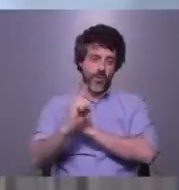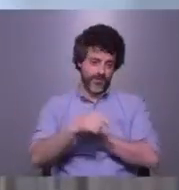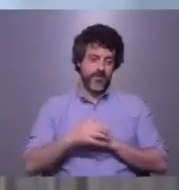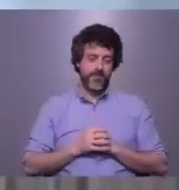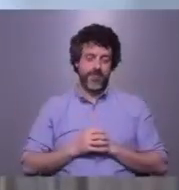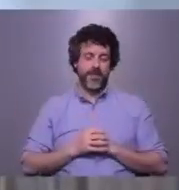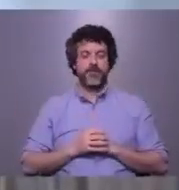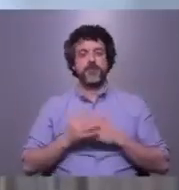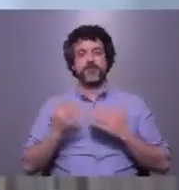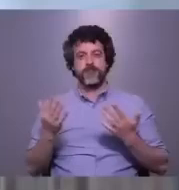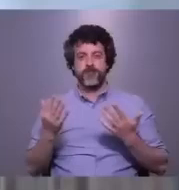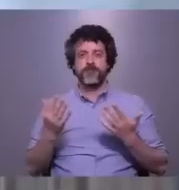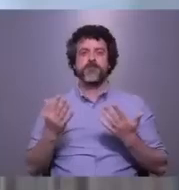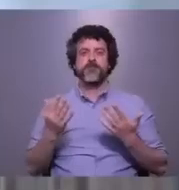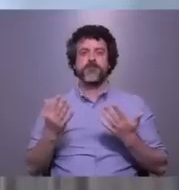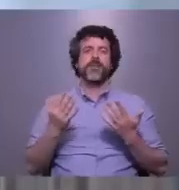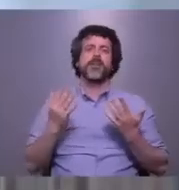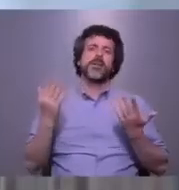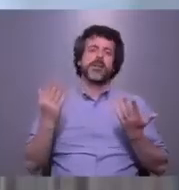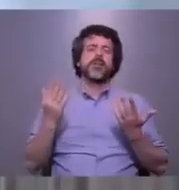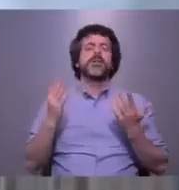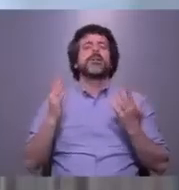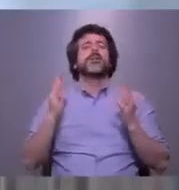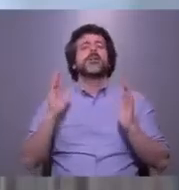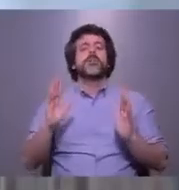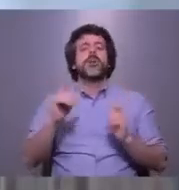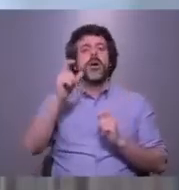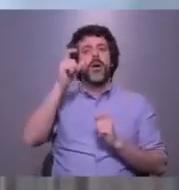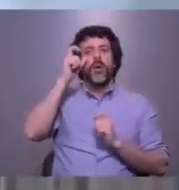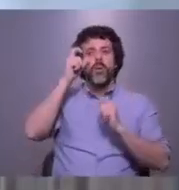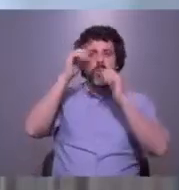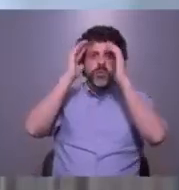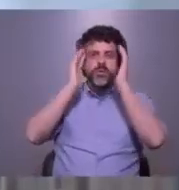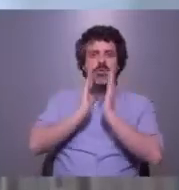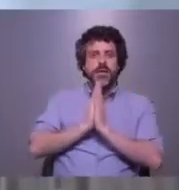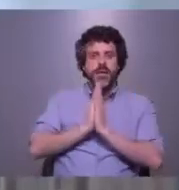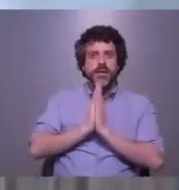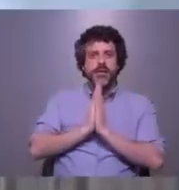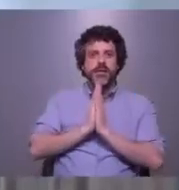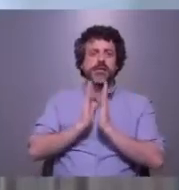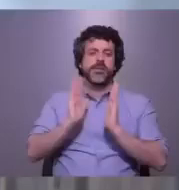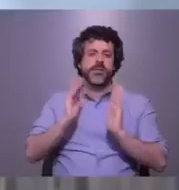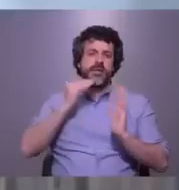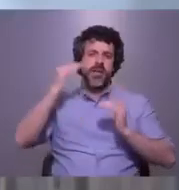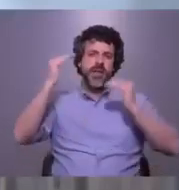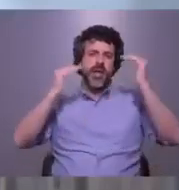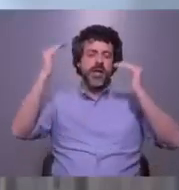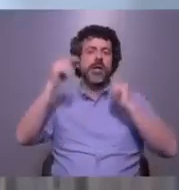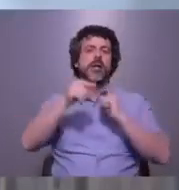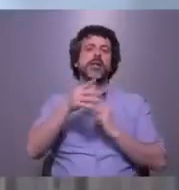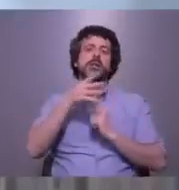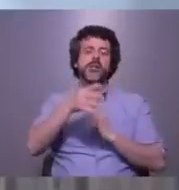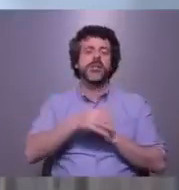Refletindo sobre isto, já nos últimos anos de vida, a irmã Lúcia dizia: Deus escolhe tão